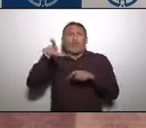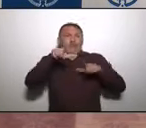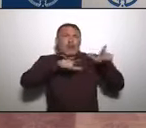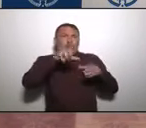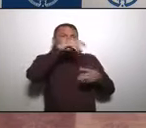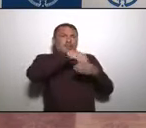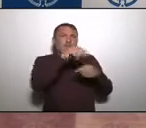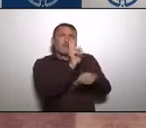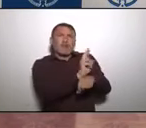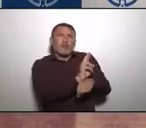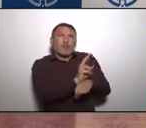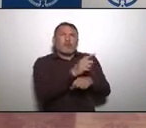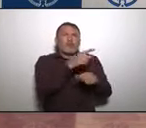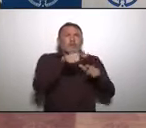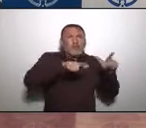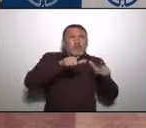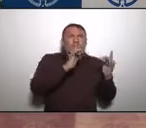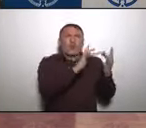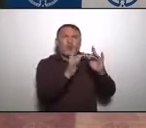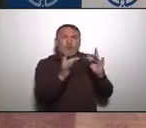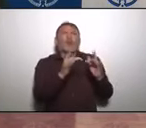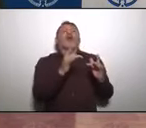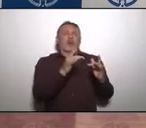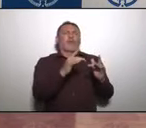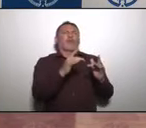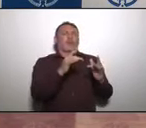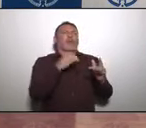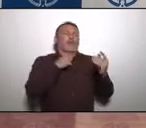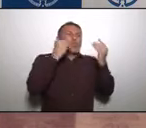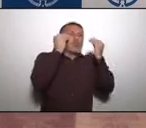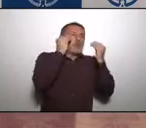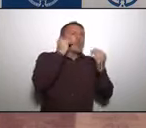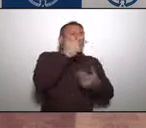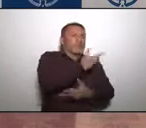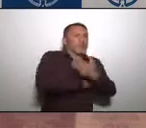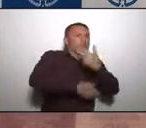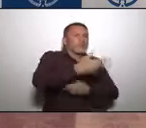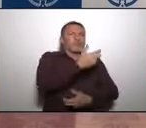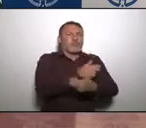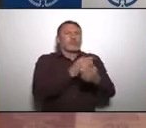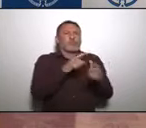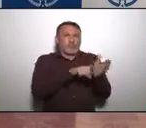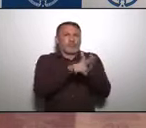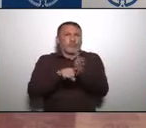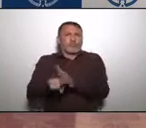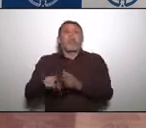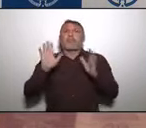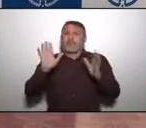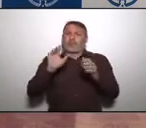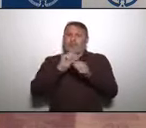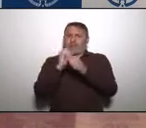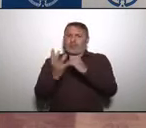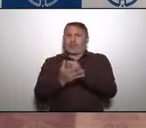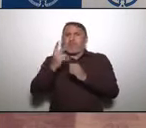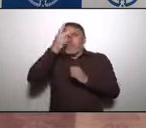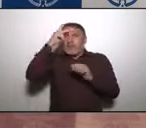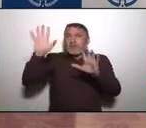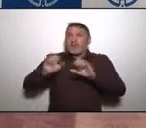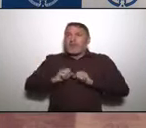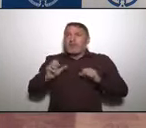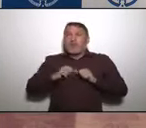pessoas. O que tem chegado, nós estamos testando, mas o número de pessoas com o vírus no estado é muito maior do que esse. Então, assim,